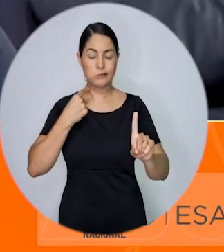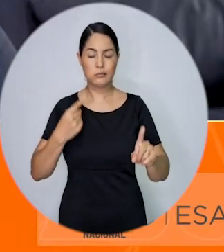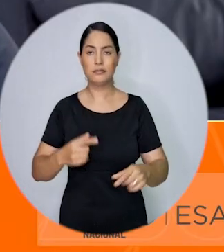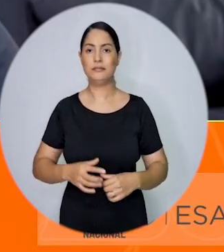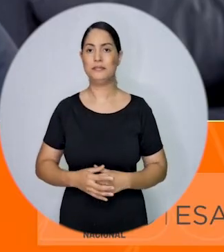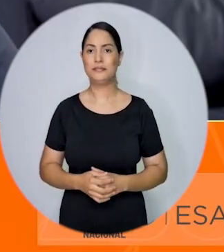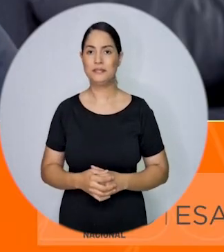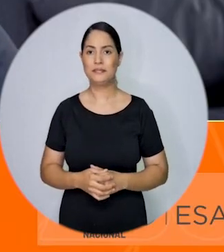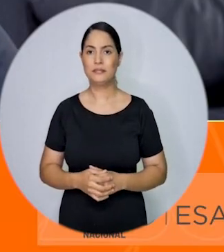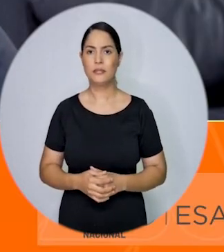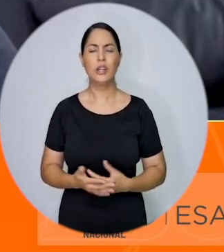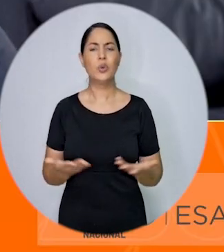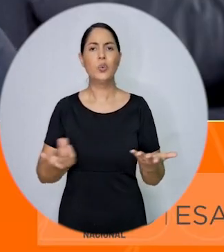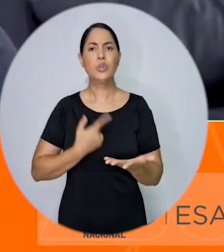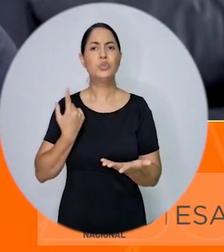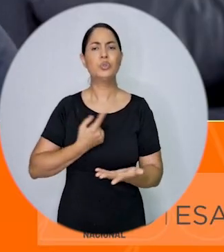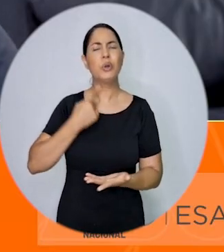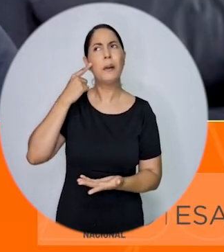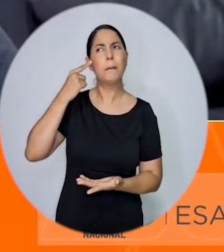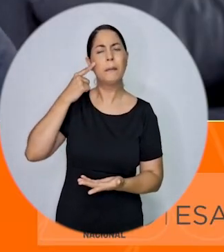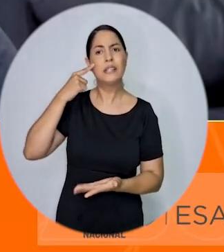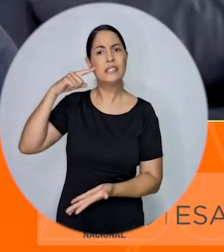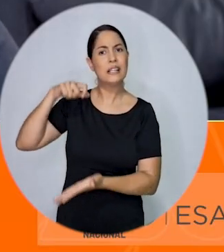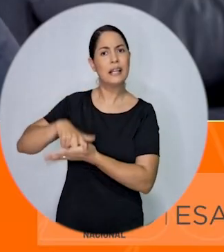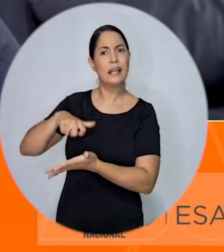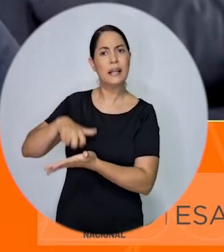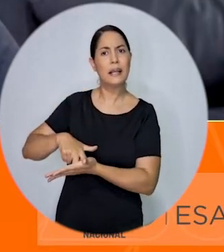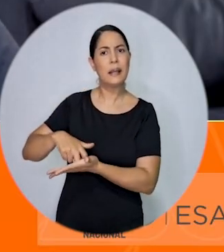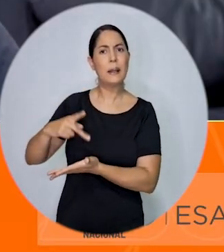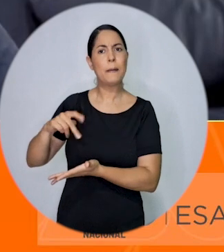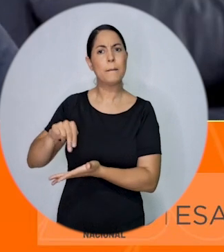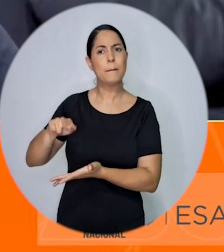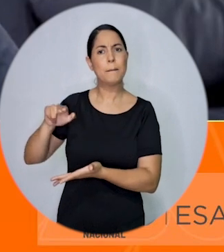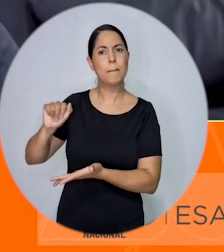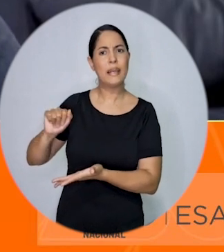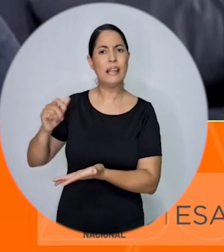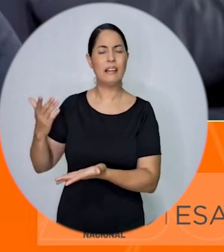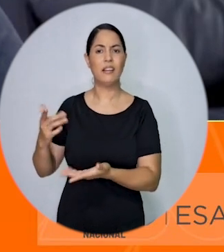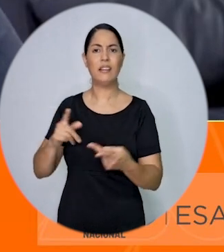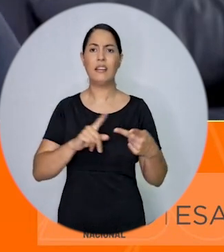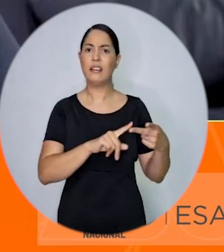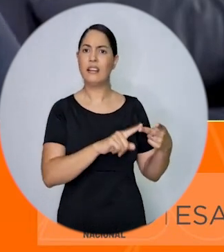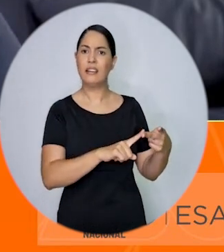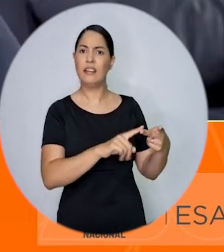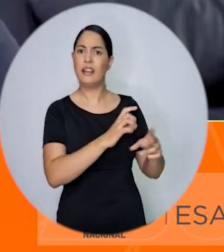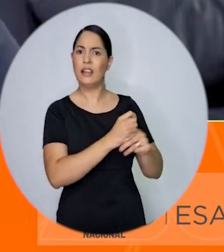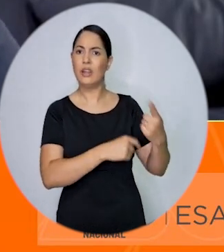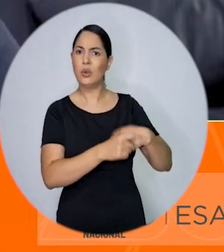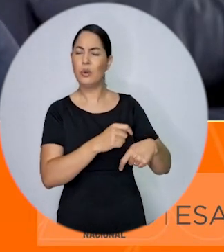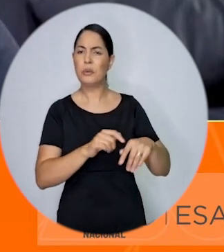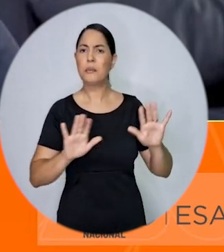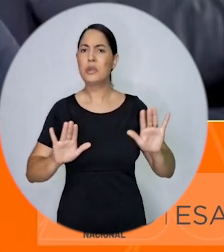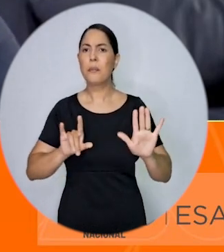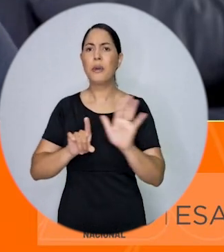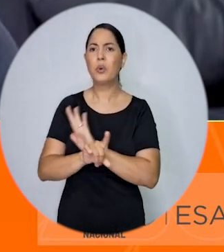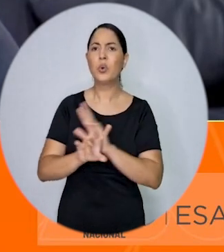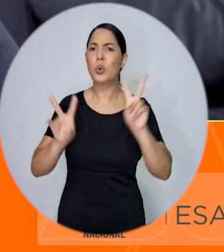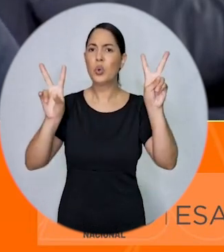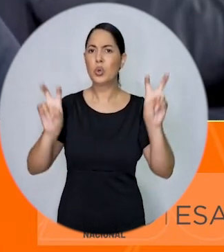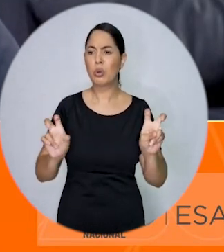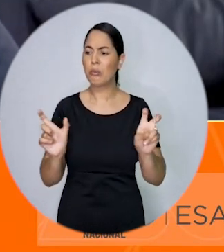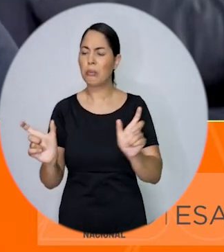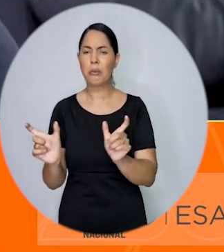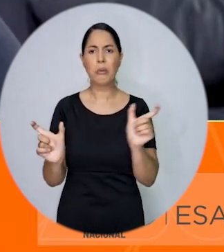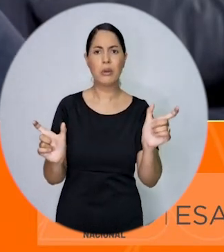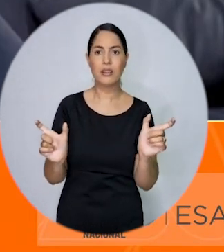advocacia. Quando se pensa em pena e economia, né? Pena e modo de produção, qual seria a